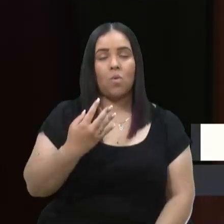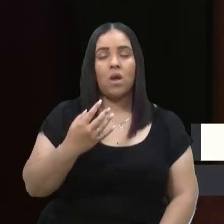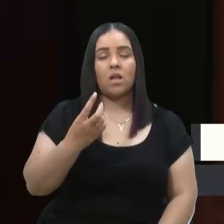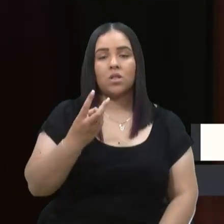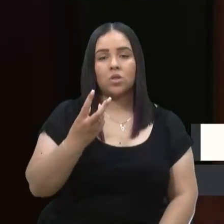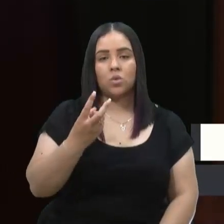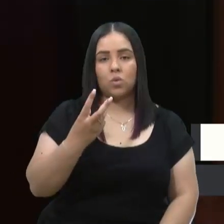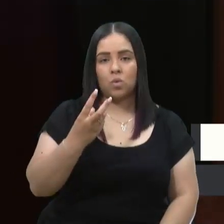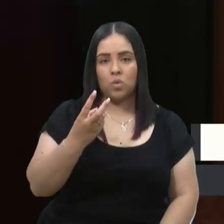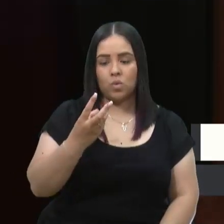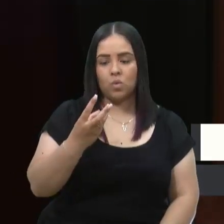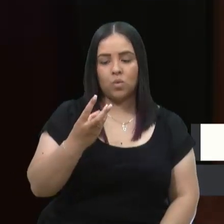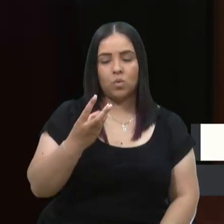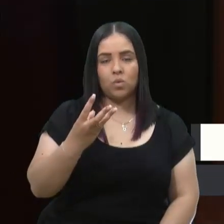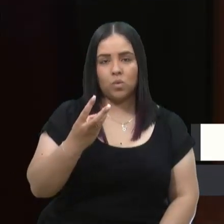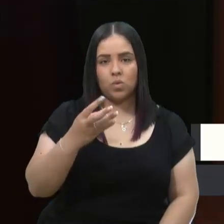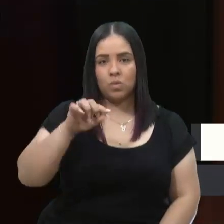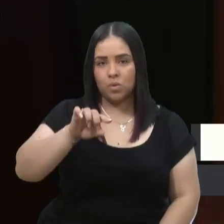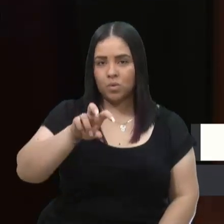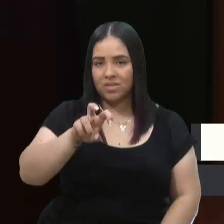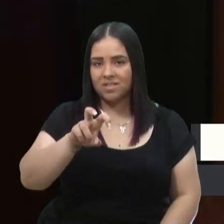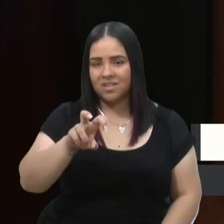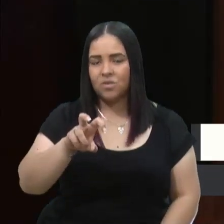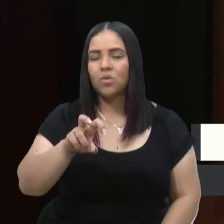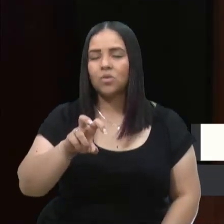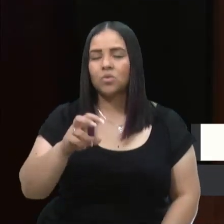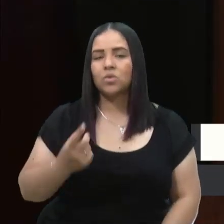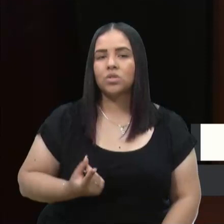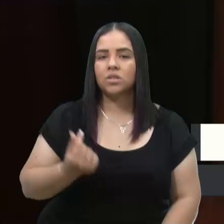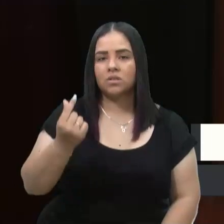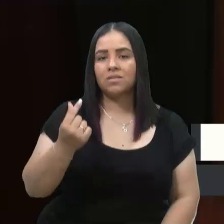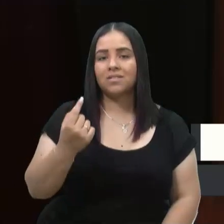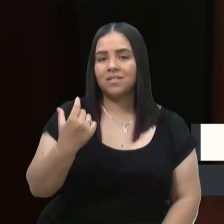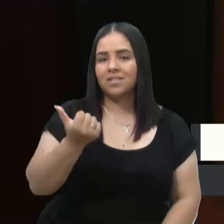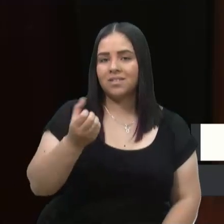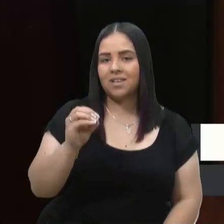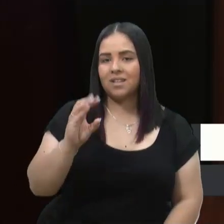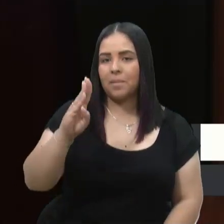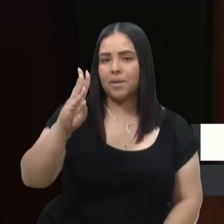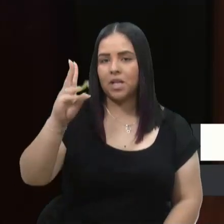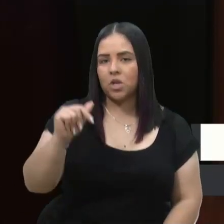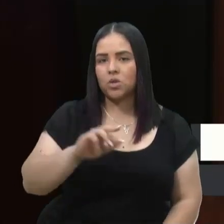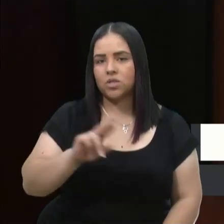14,5% do seu valor de mercado, ou seja, 60 bilhões de reais.